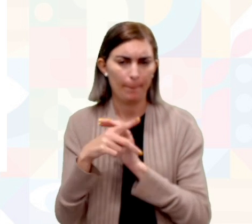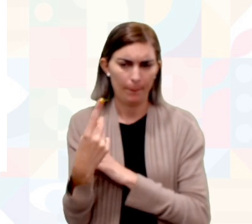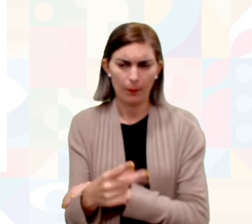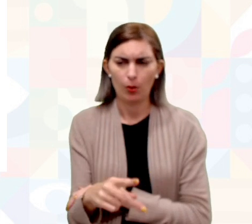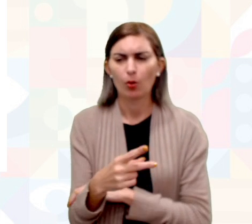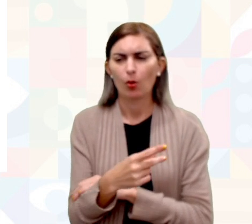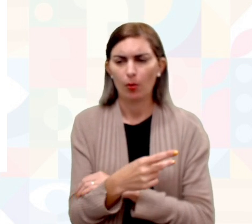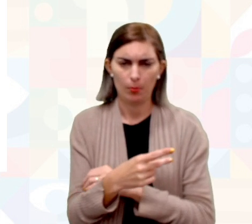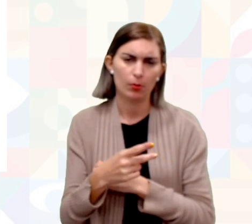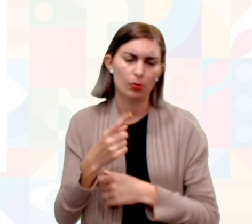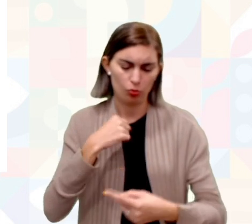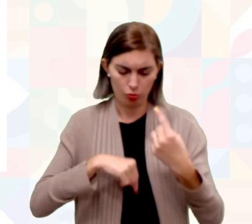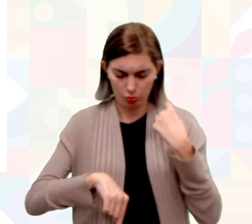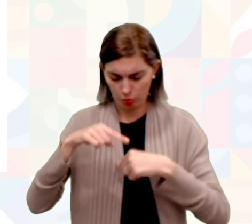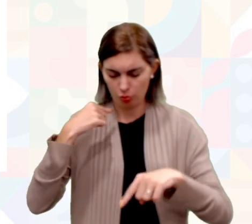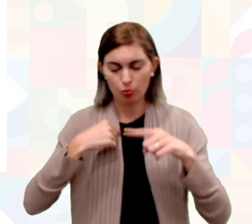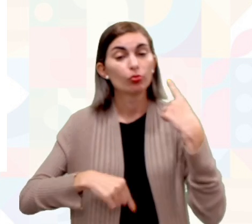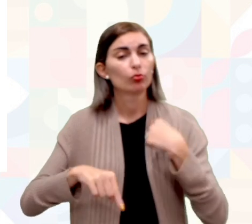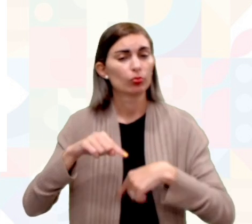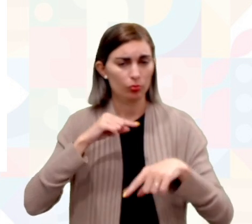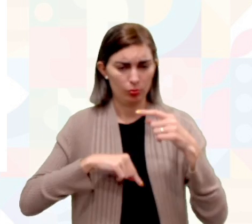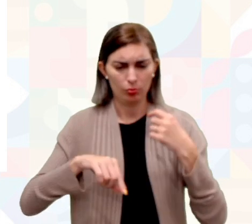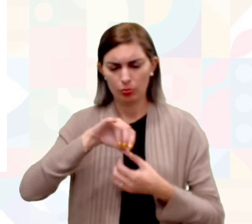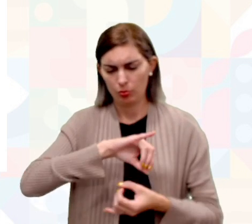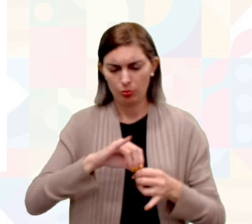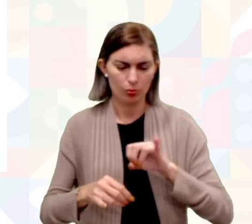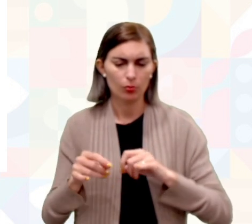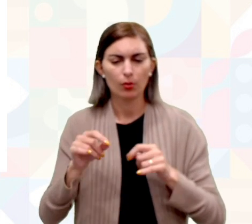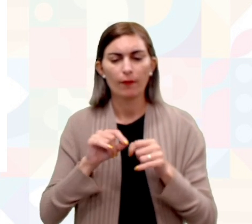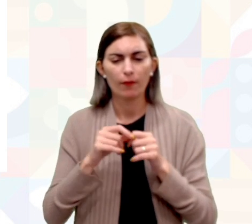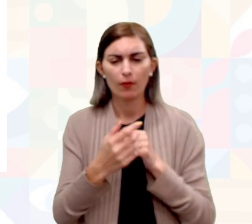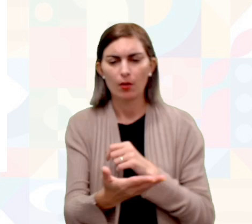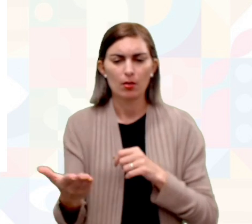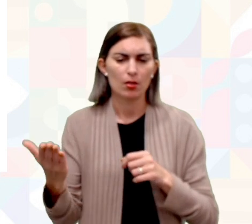quando o próprio organismo ele produz determinadas substâncias, né, elas são